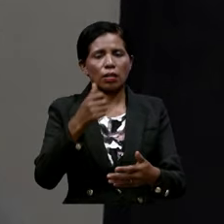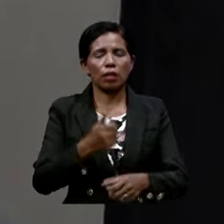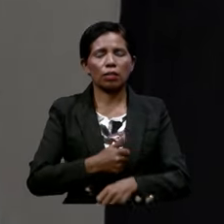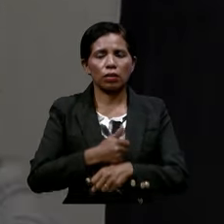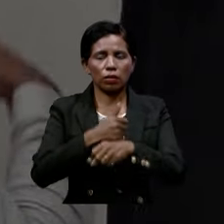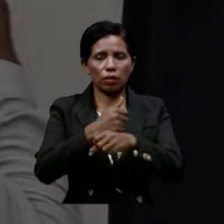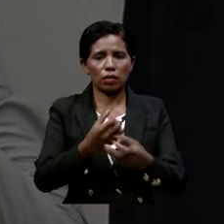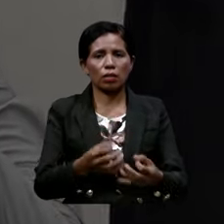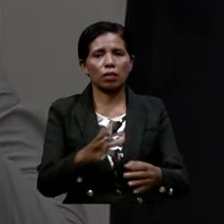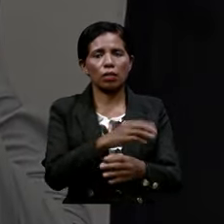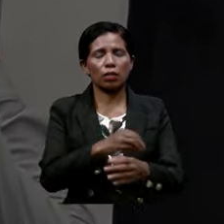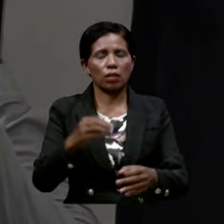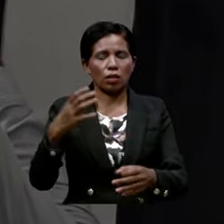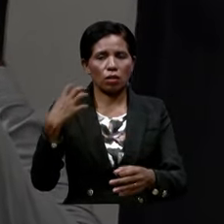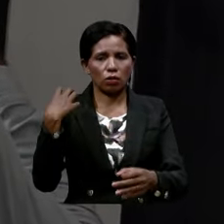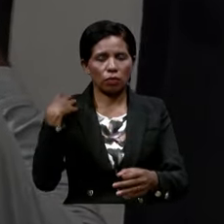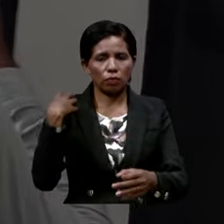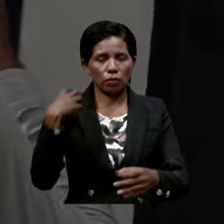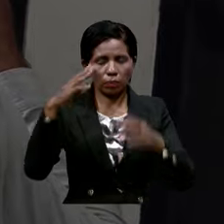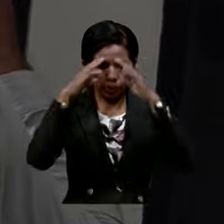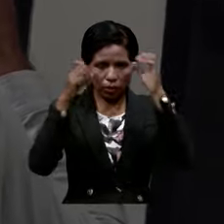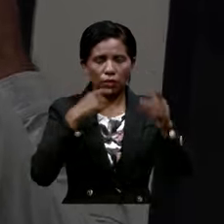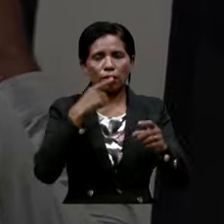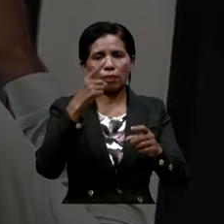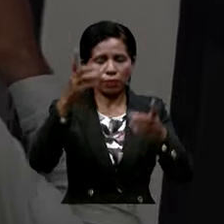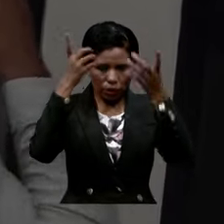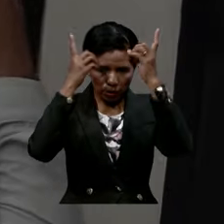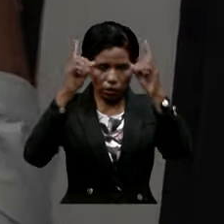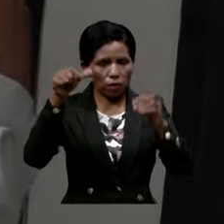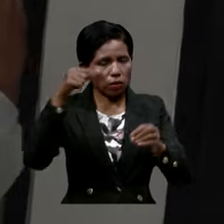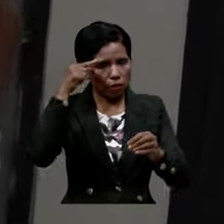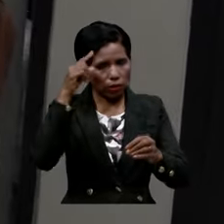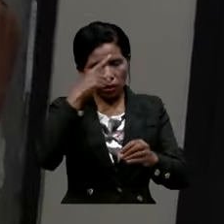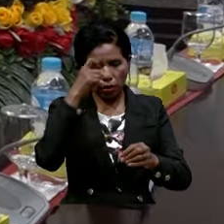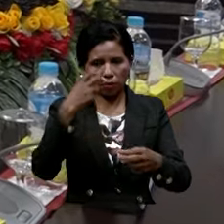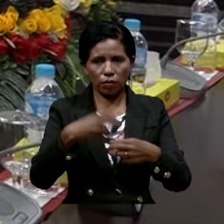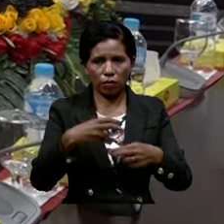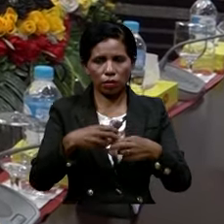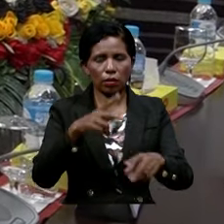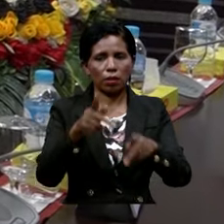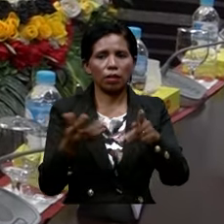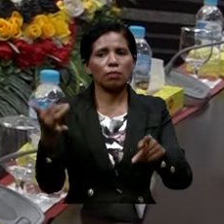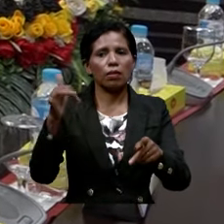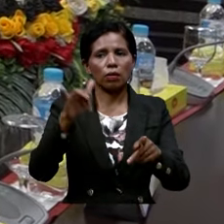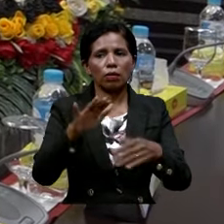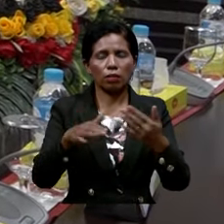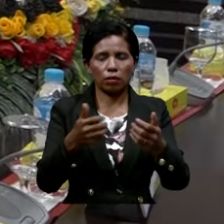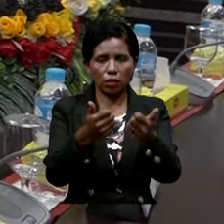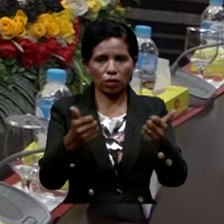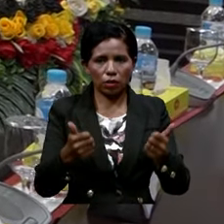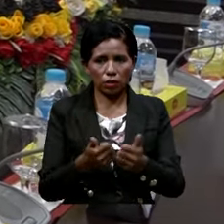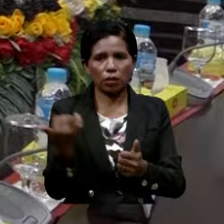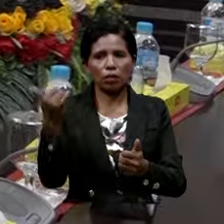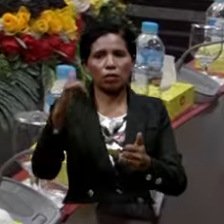ba chef estado iha palacio presidencial mos questiona decisão governo ne, tamba dificulta beneficiario sira, iha asociação sira